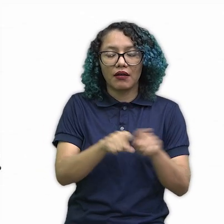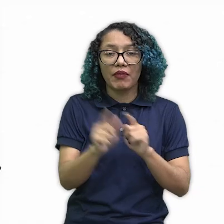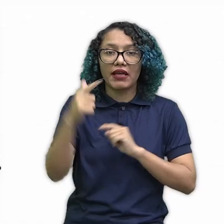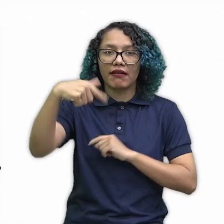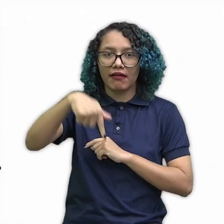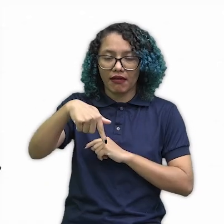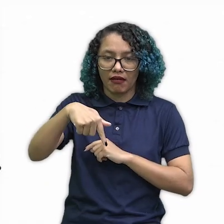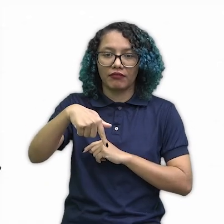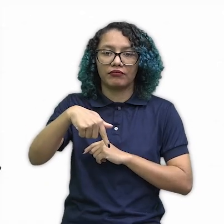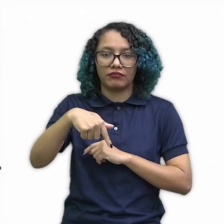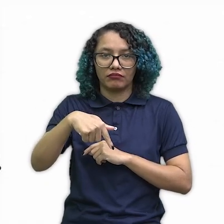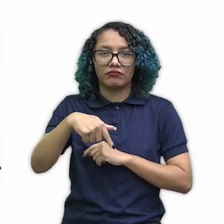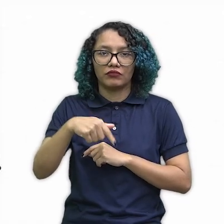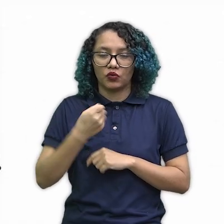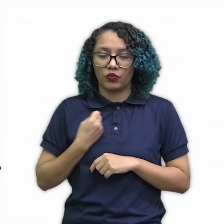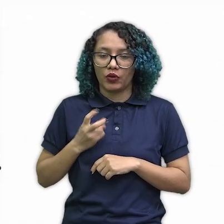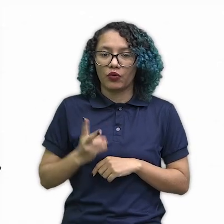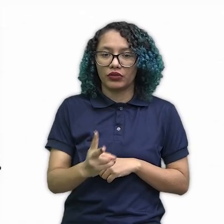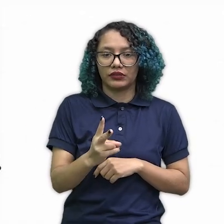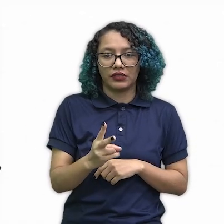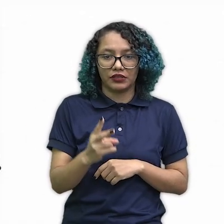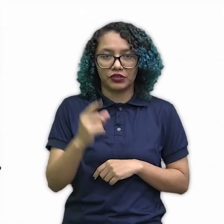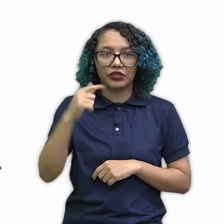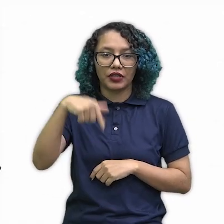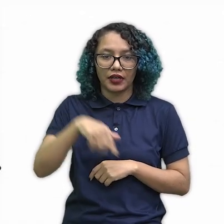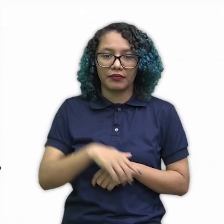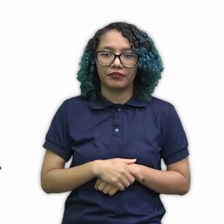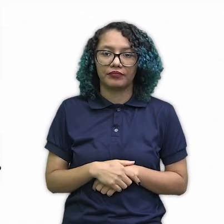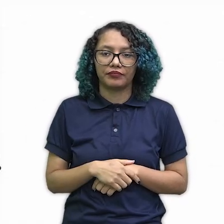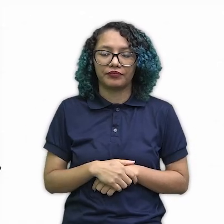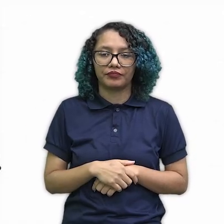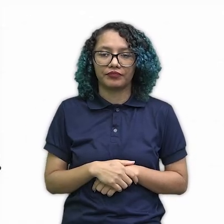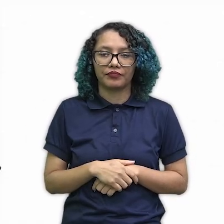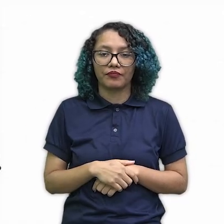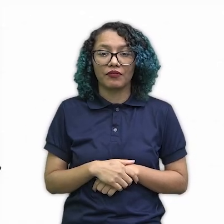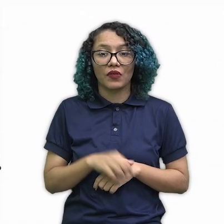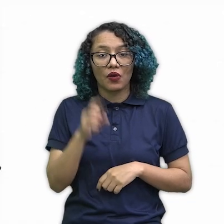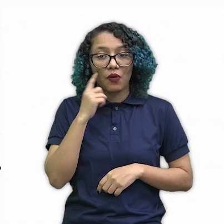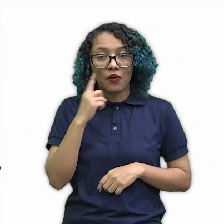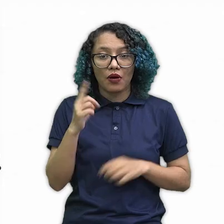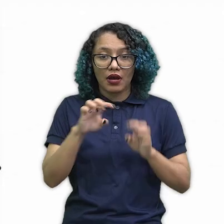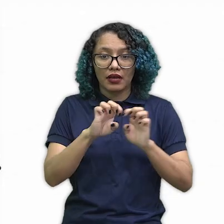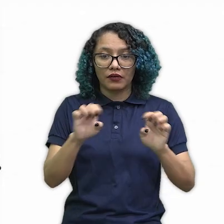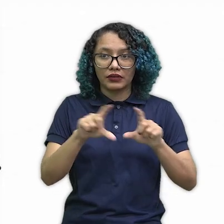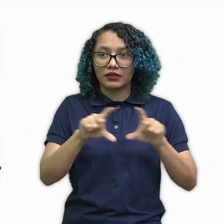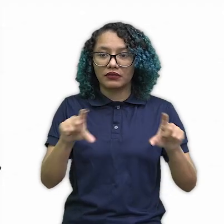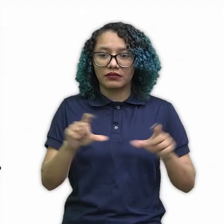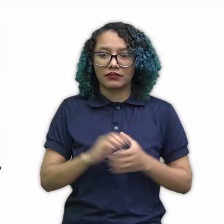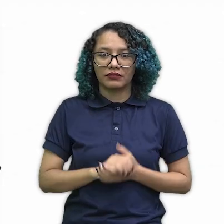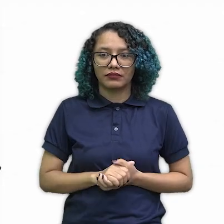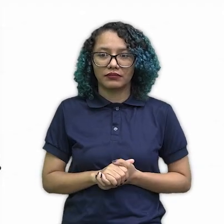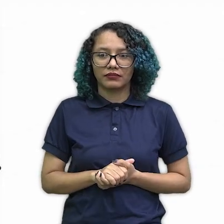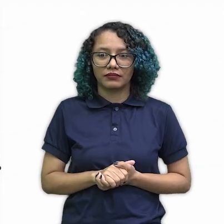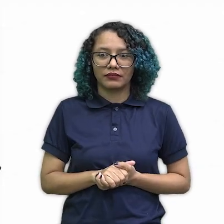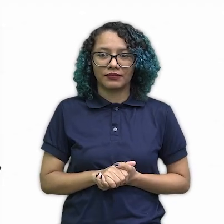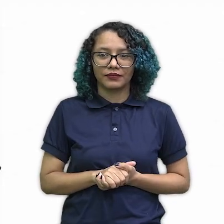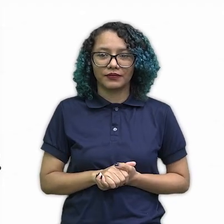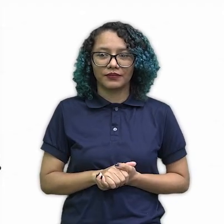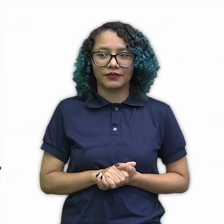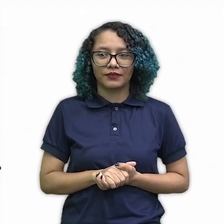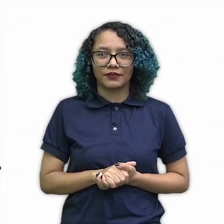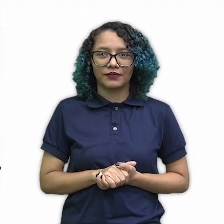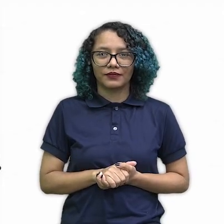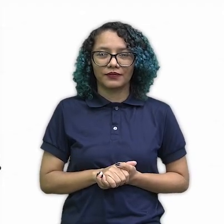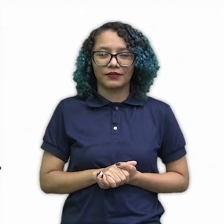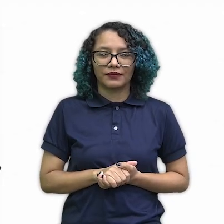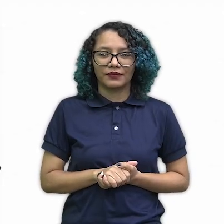centralizado é o termo geral. Nós tínhamos, assim como nós temos o termo geral da PA, nós também temos o